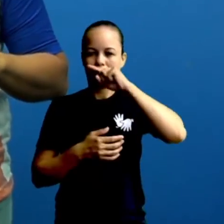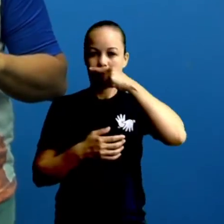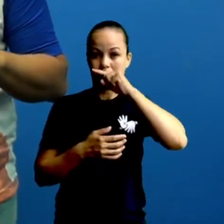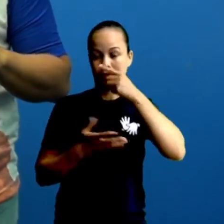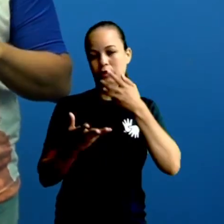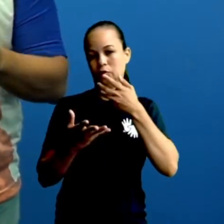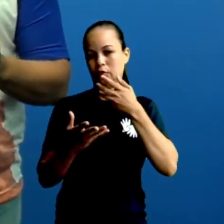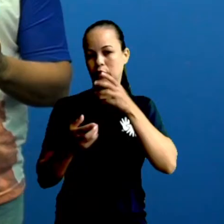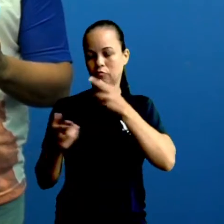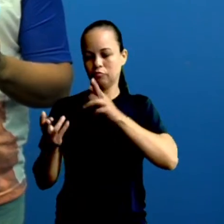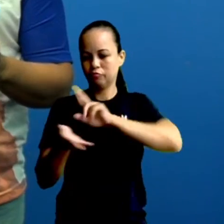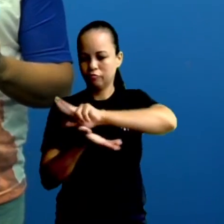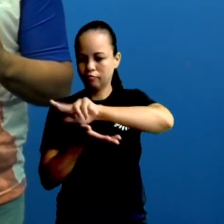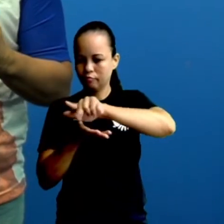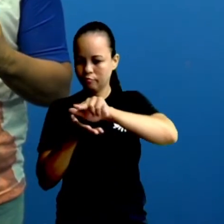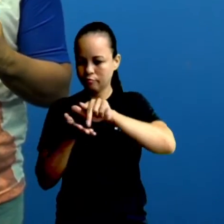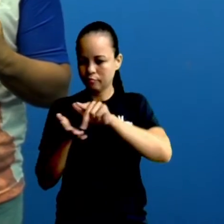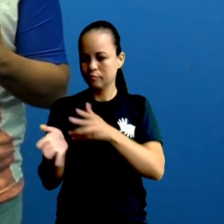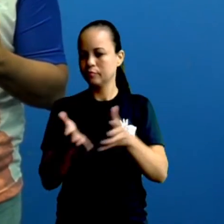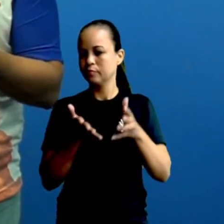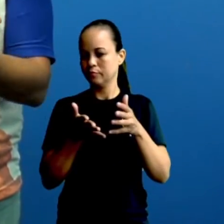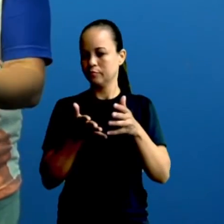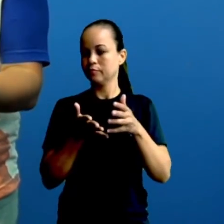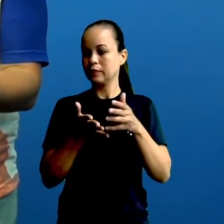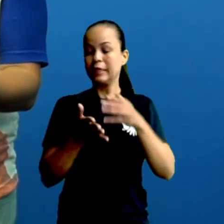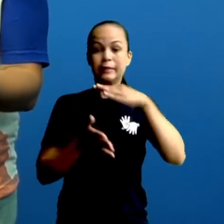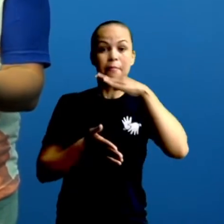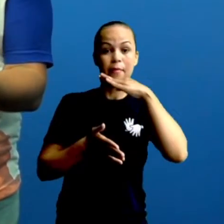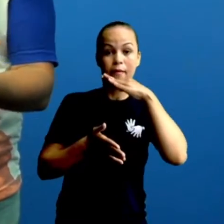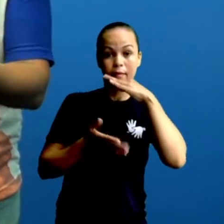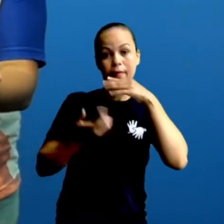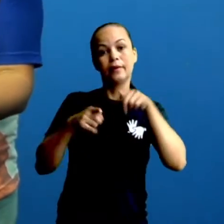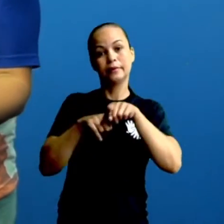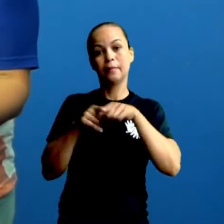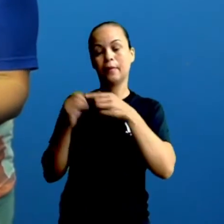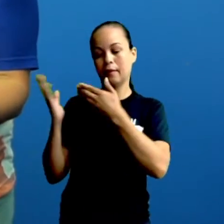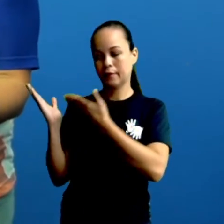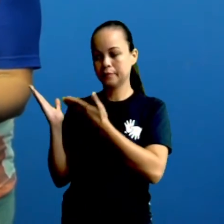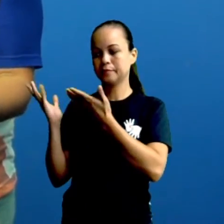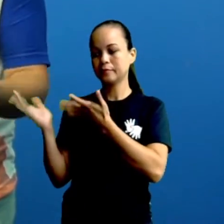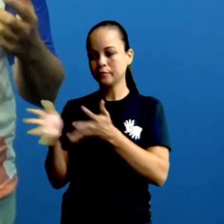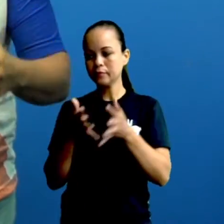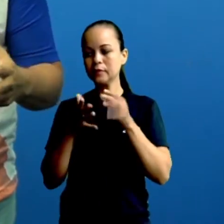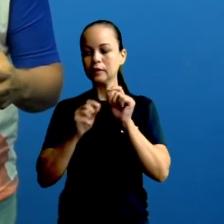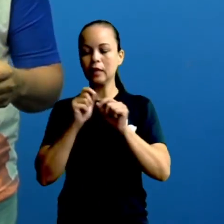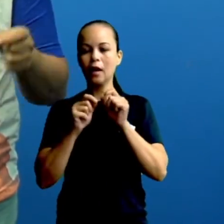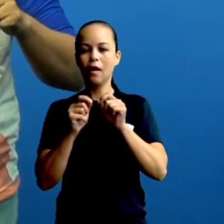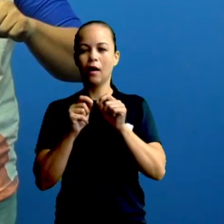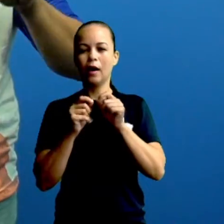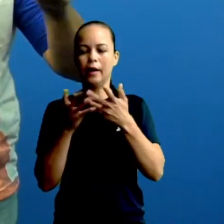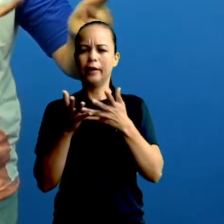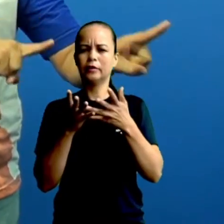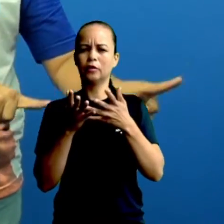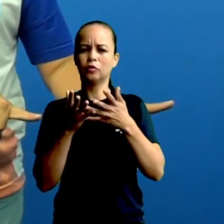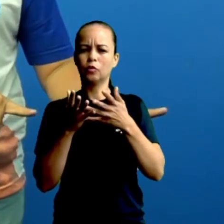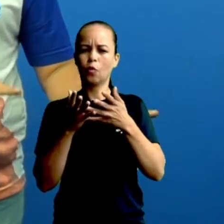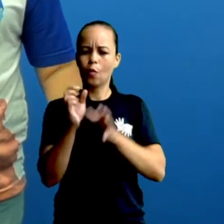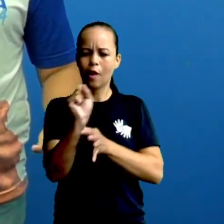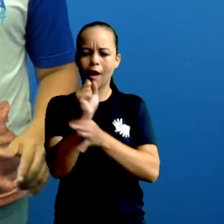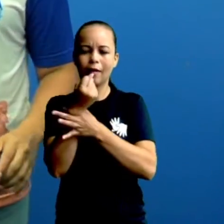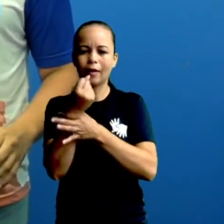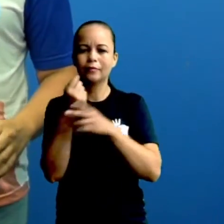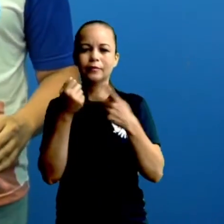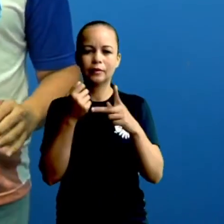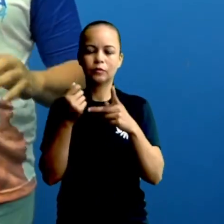de vegetais, você já percebe como eles são extremamente versáteis na sua apresentação. E isso é um grande